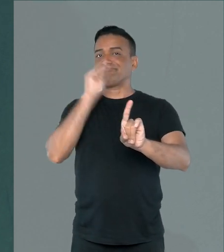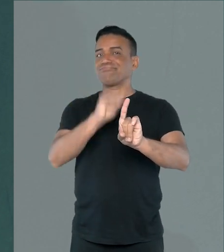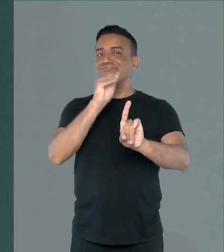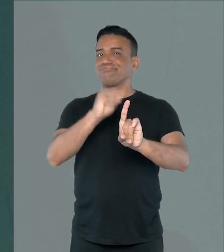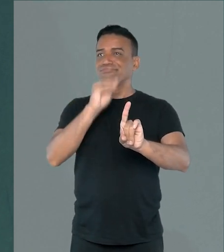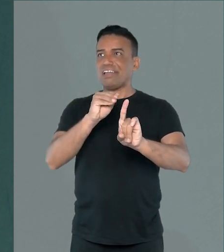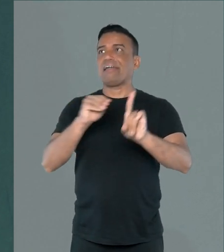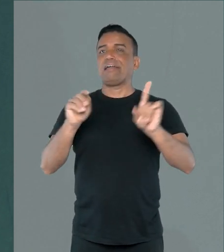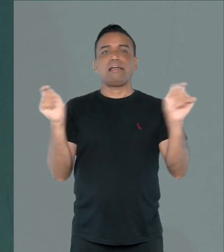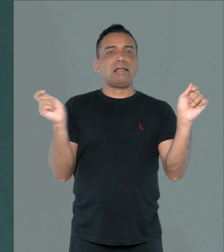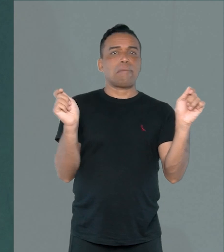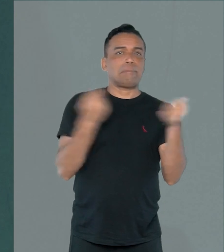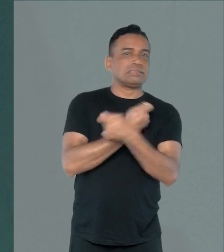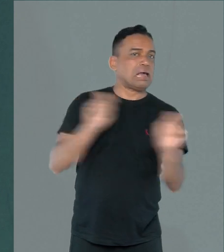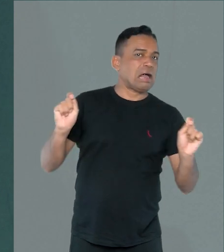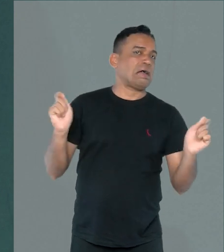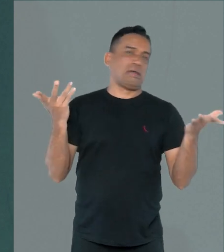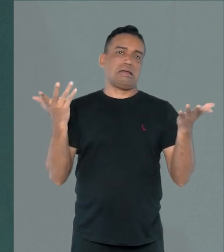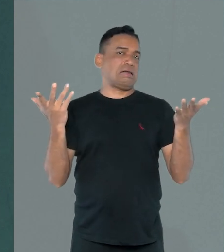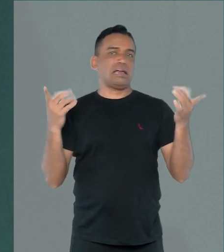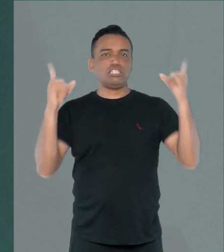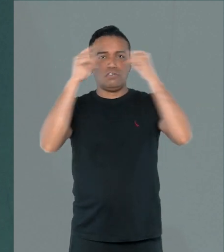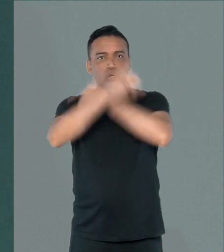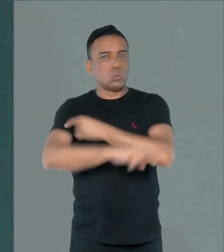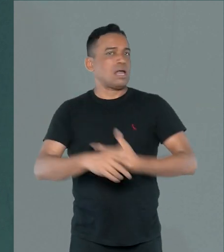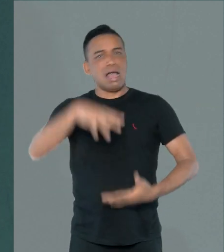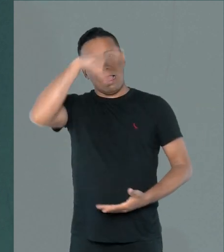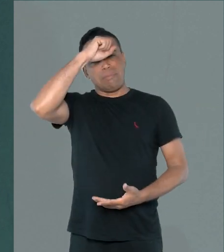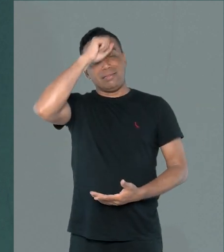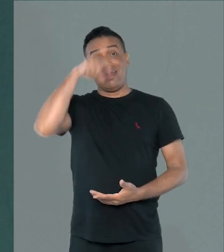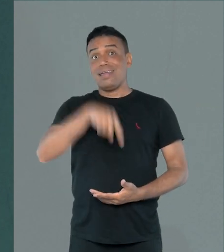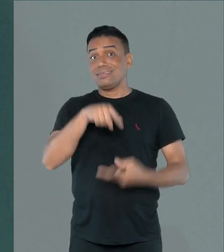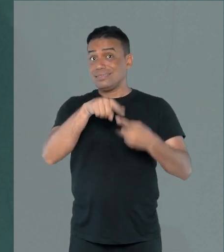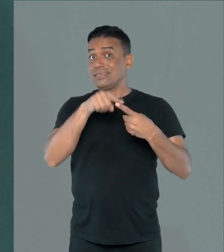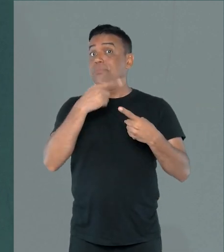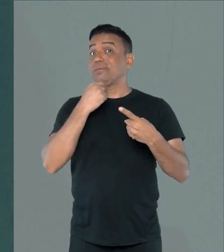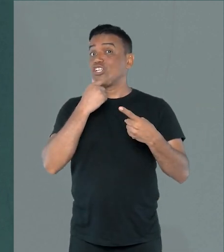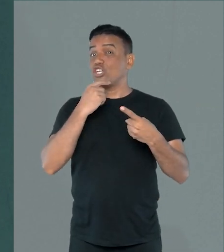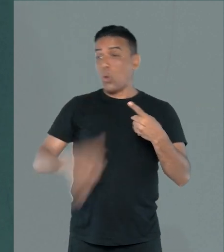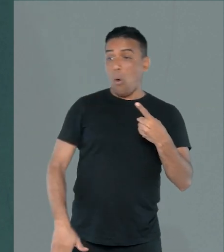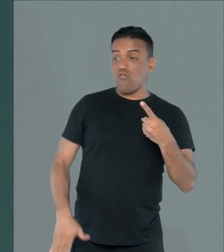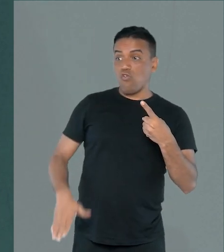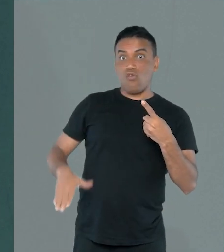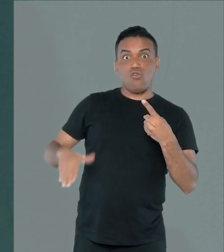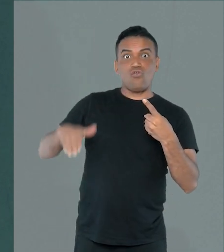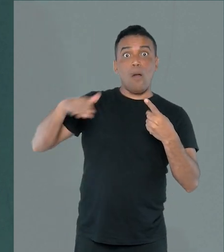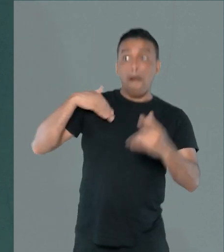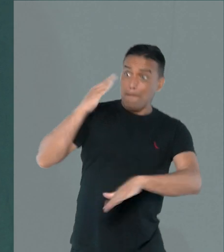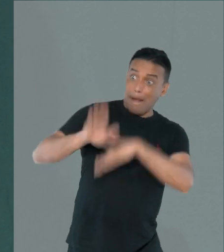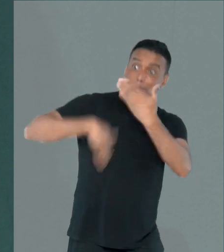dificuldade de aprendizado, né? E esse menino vai florescer ao longo da vida, ele vai ultrapassar